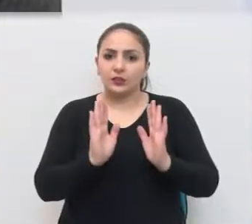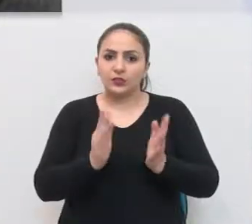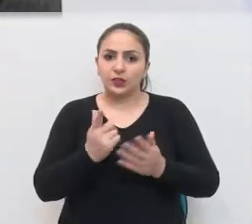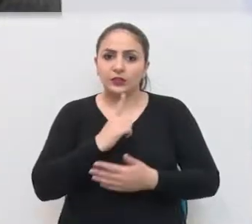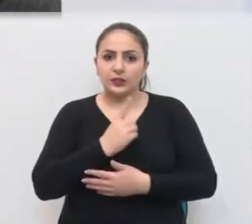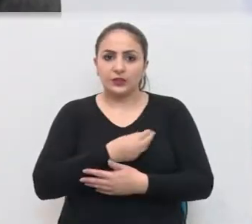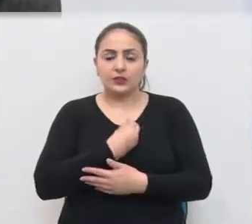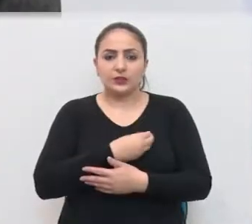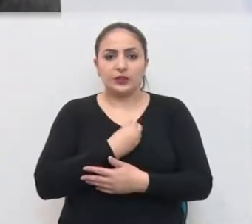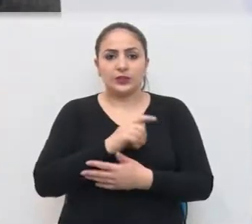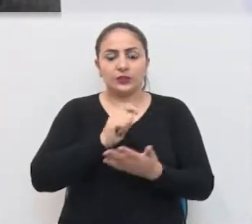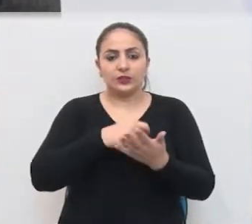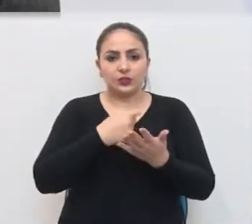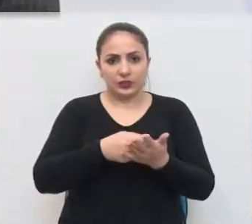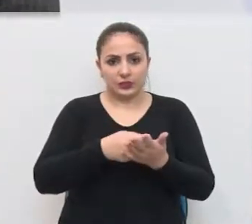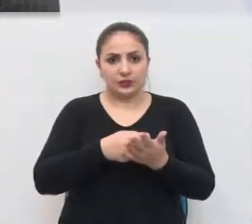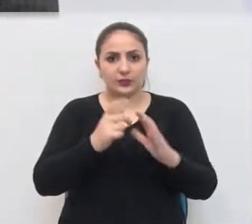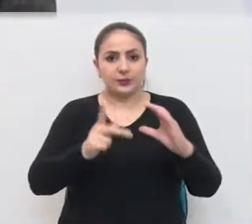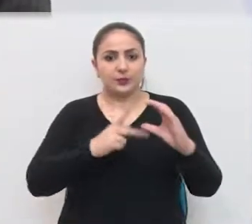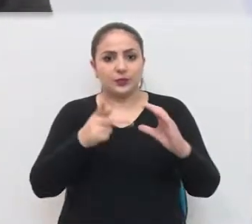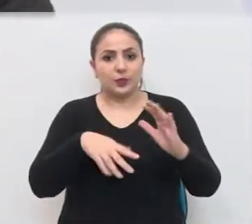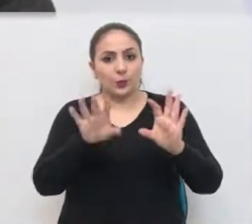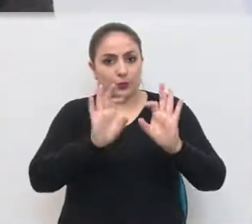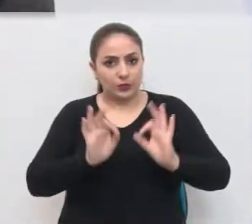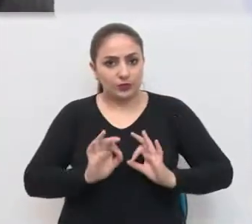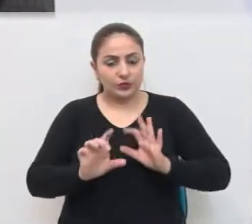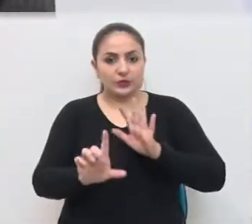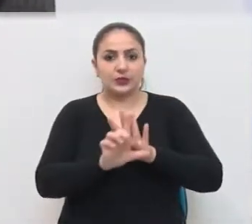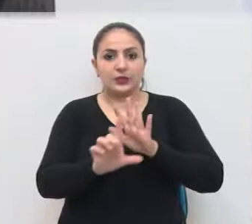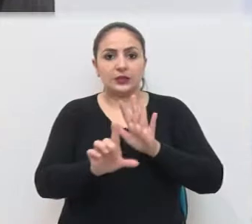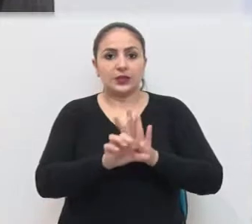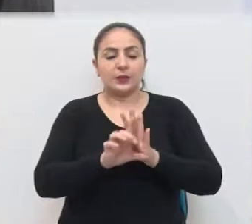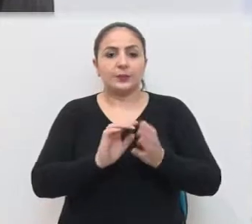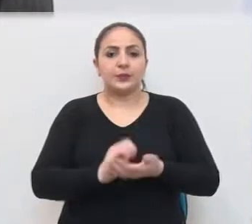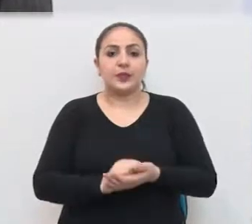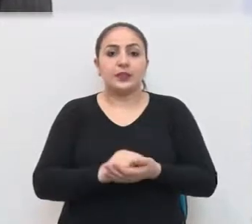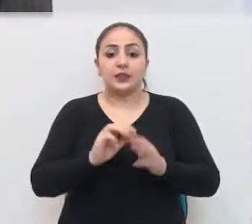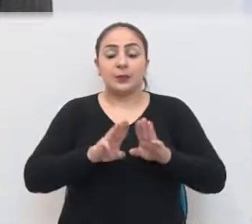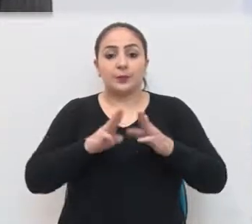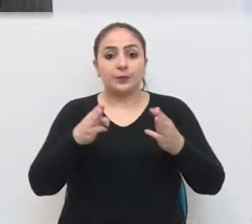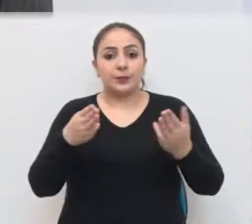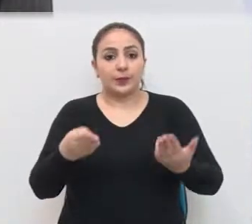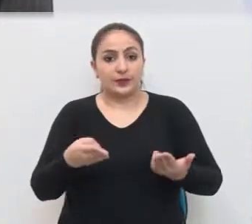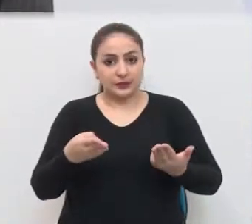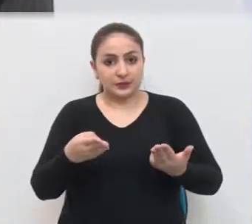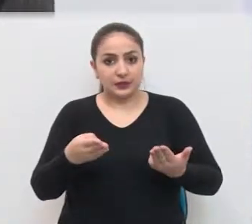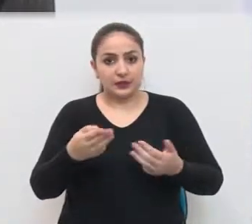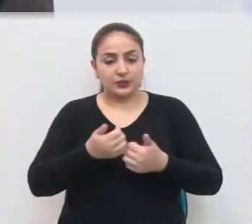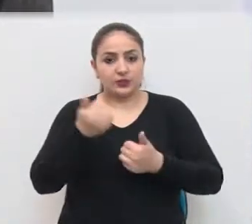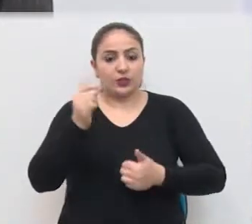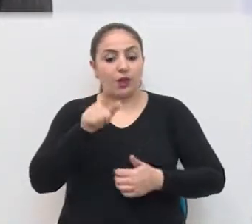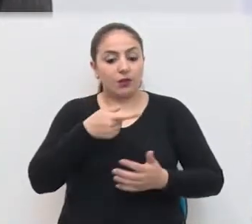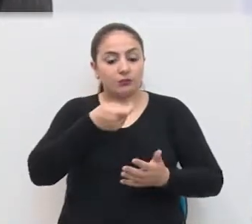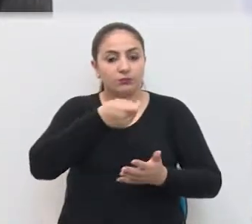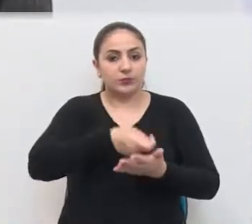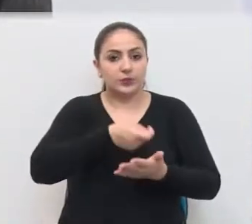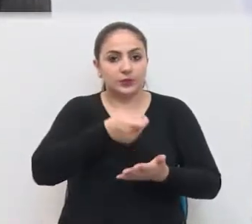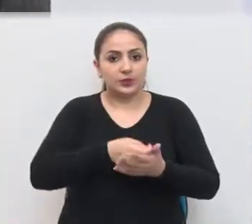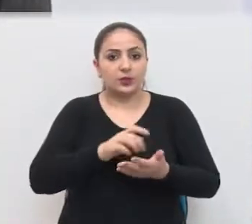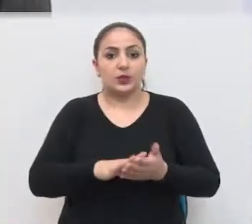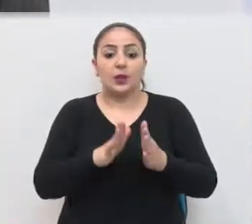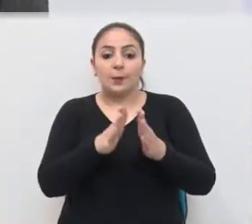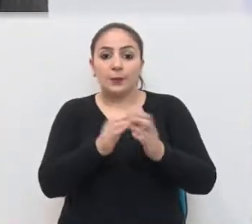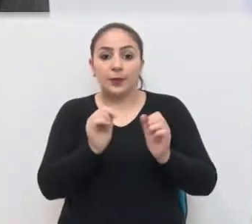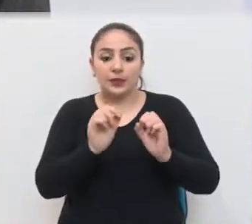Já passou pela pauta da agenda legislativa o projeto de lei complementar da mesa diretora que torna